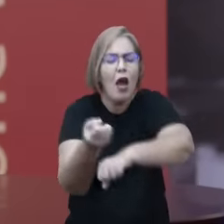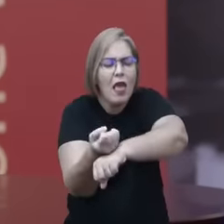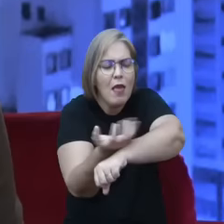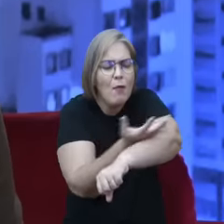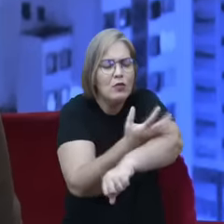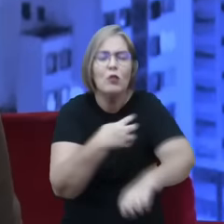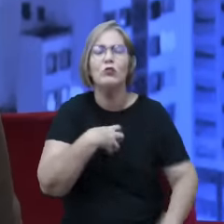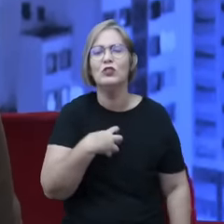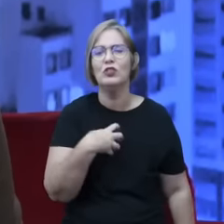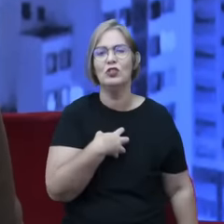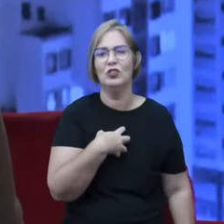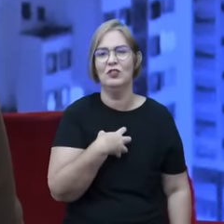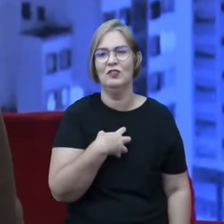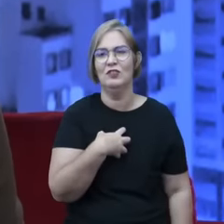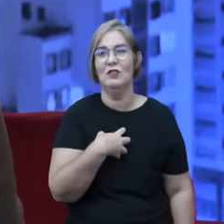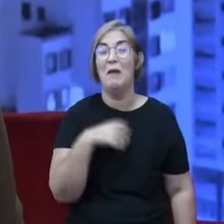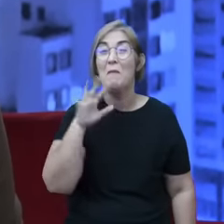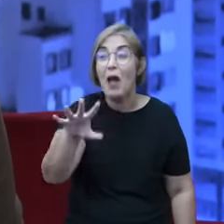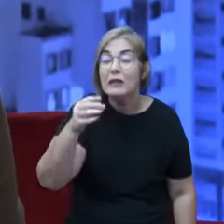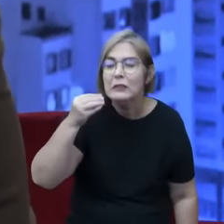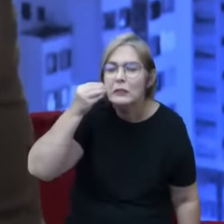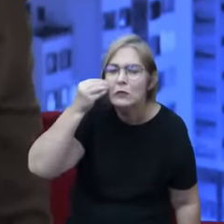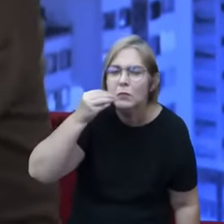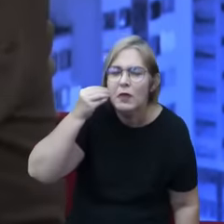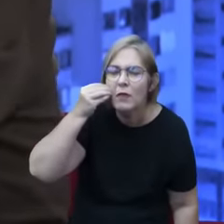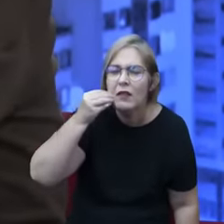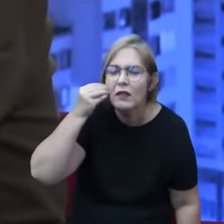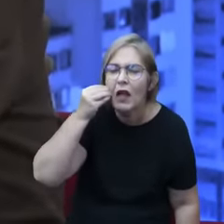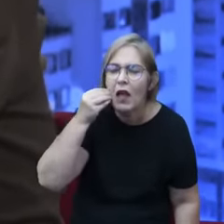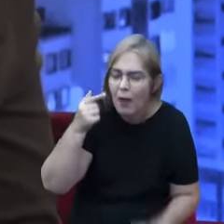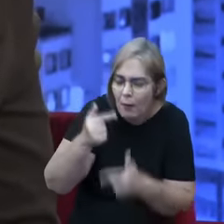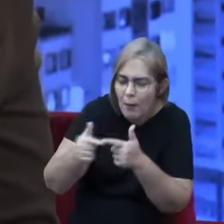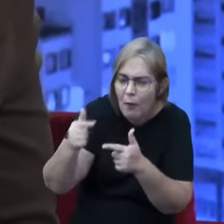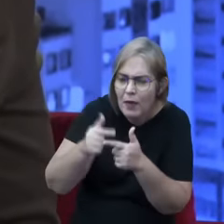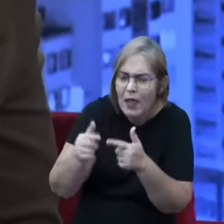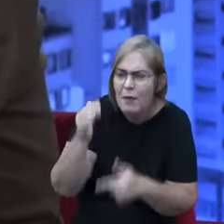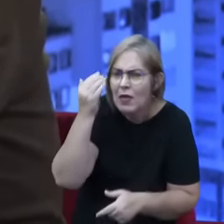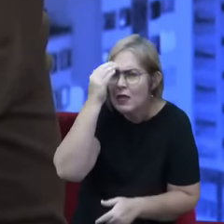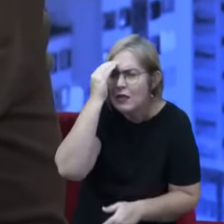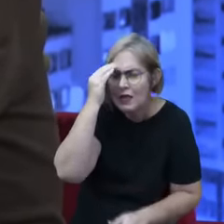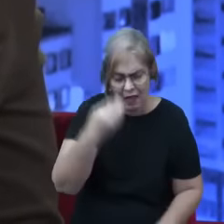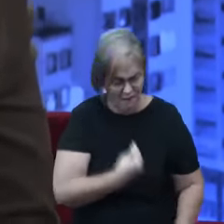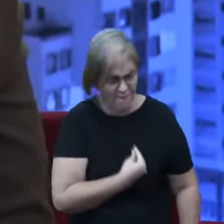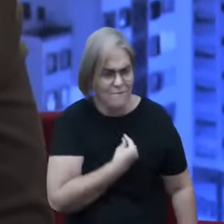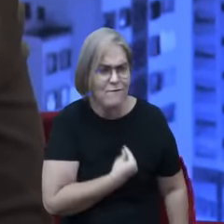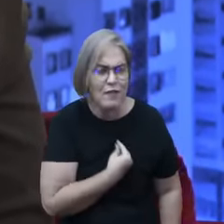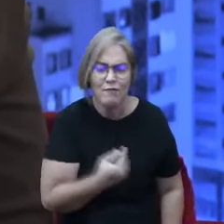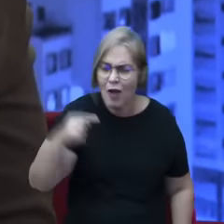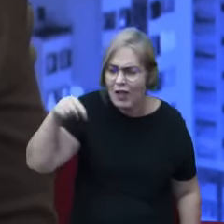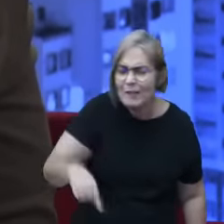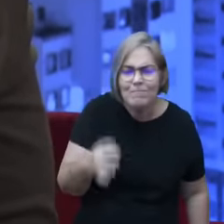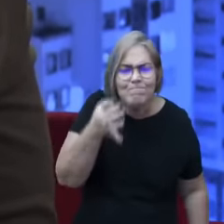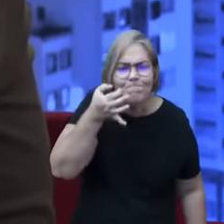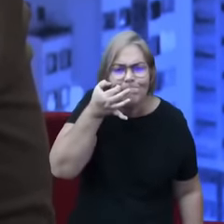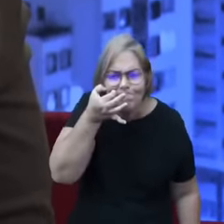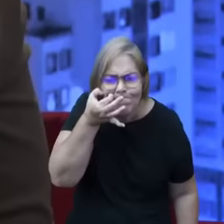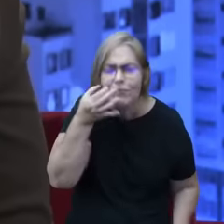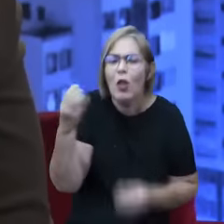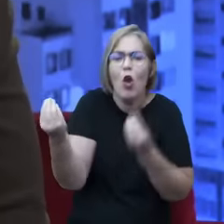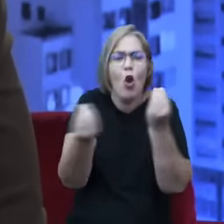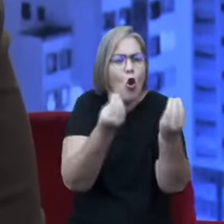coisa, mas experimentar a experiência existencial, a experiência vital, a